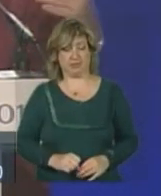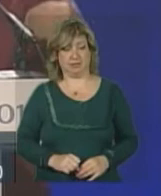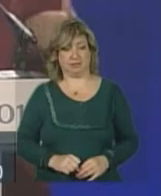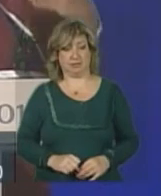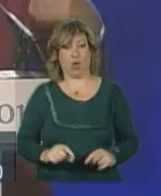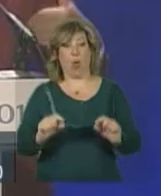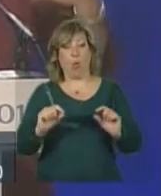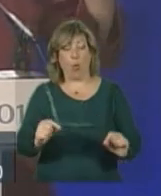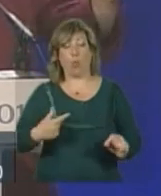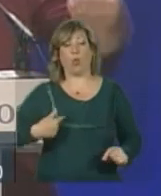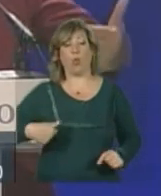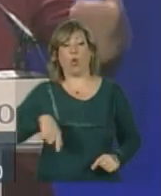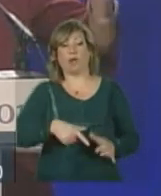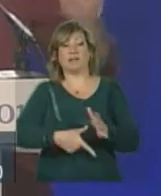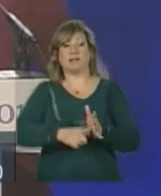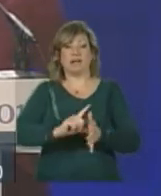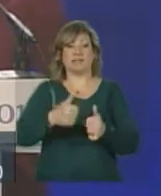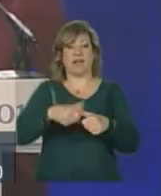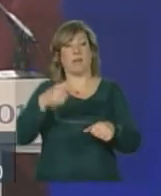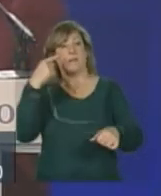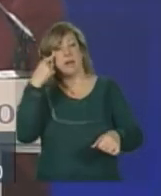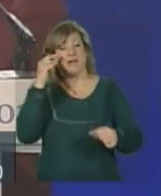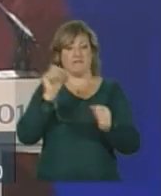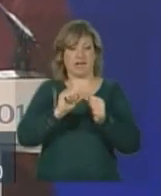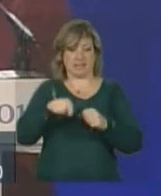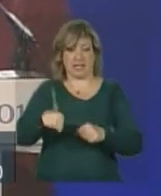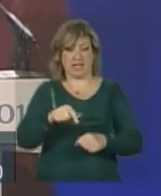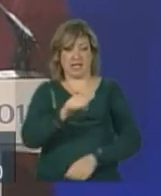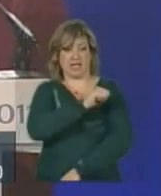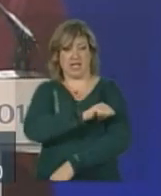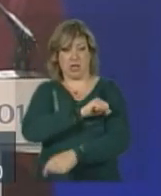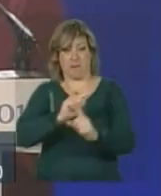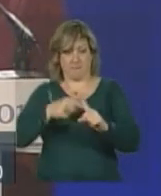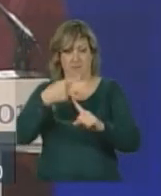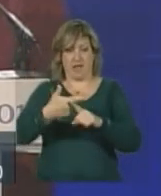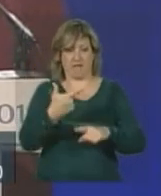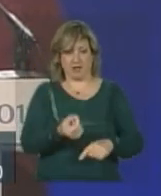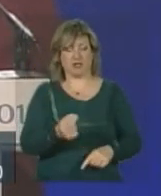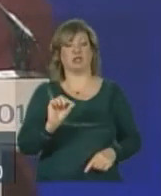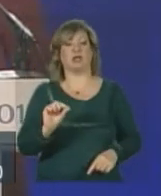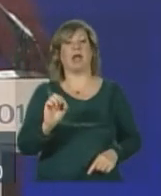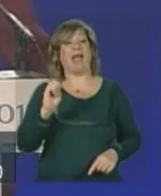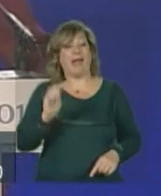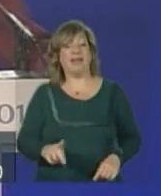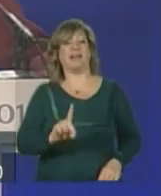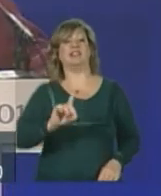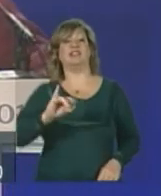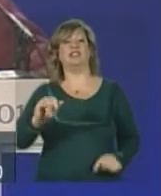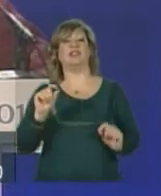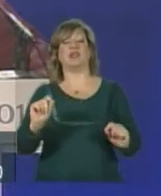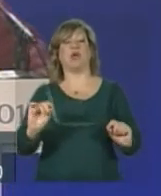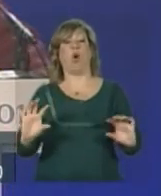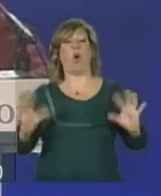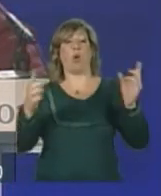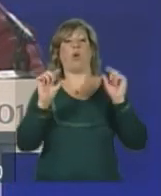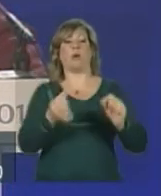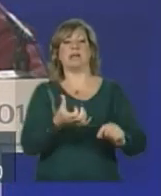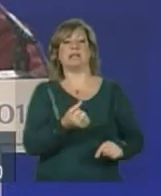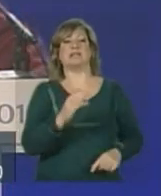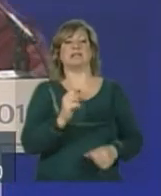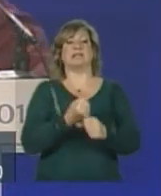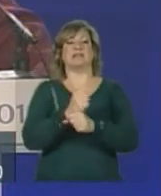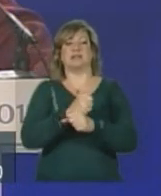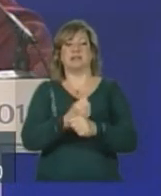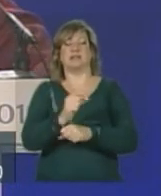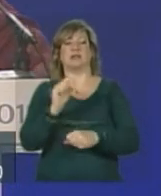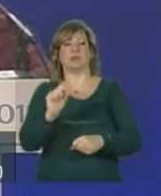do que nós estávamos prevendo a Rio Mais 20, é o dia de comemoração de 60 anos da